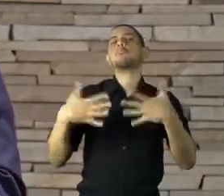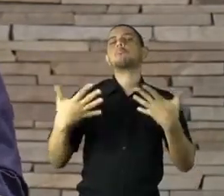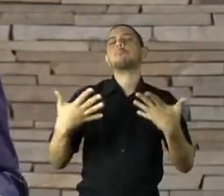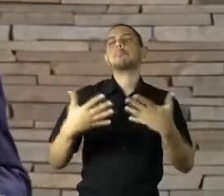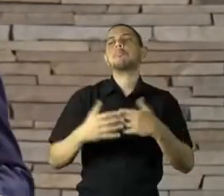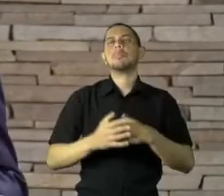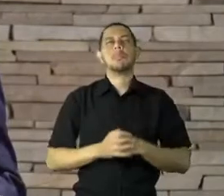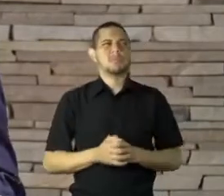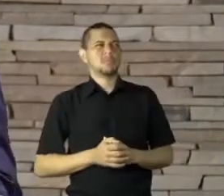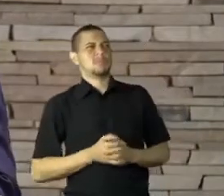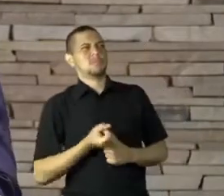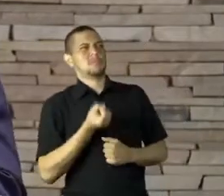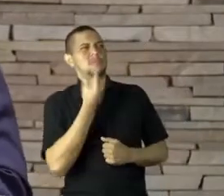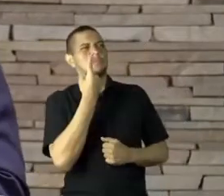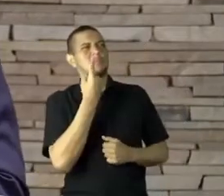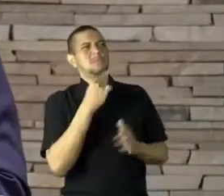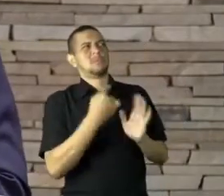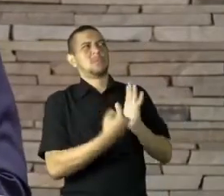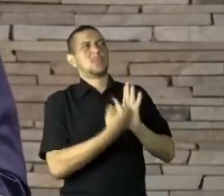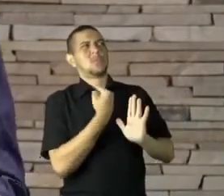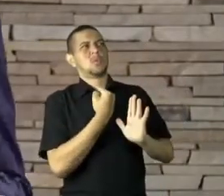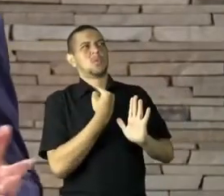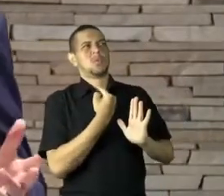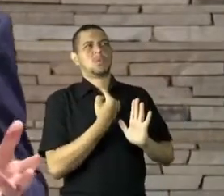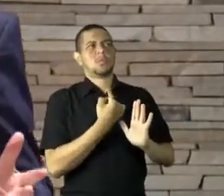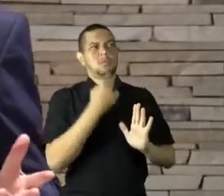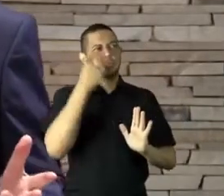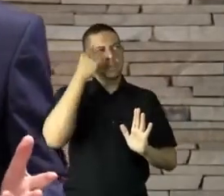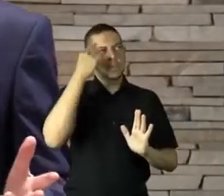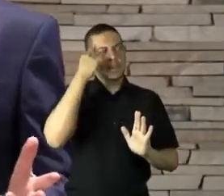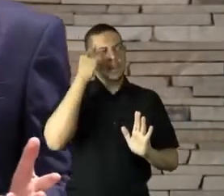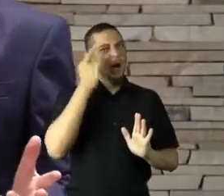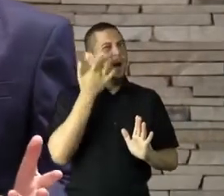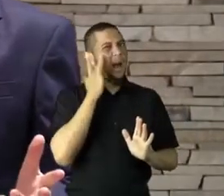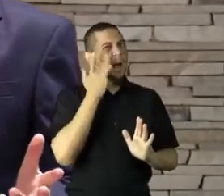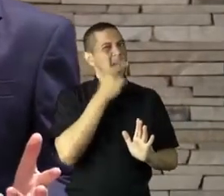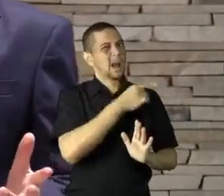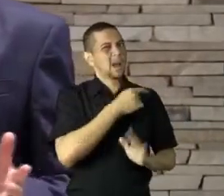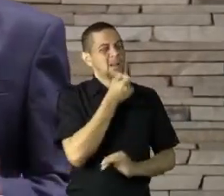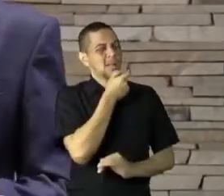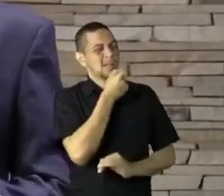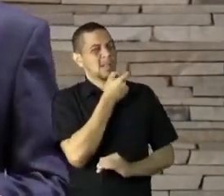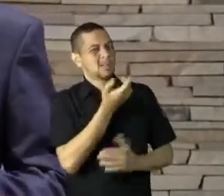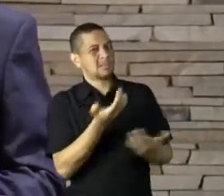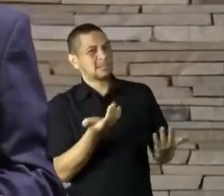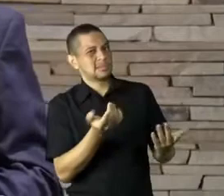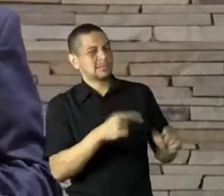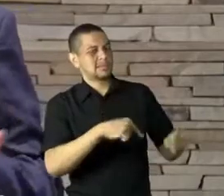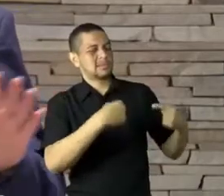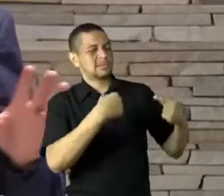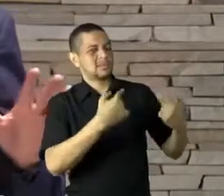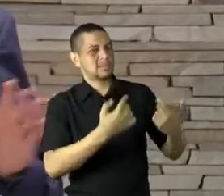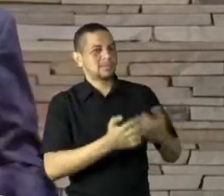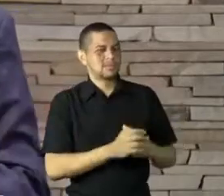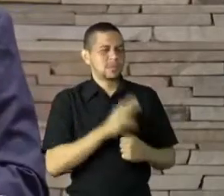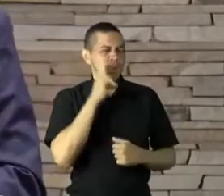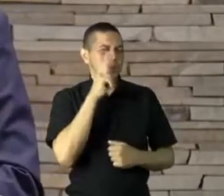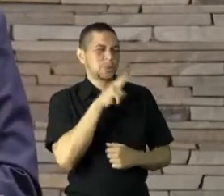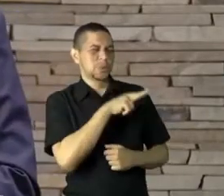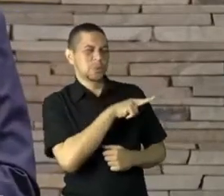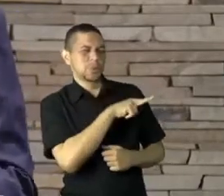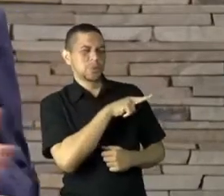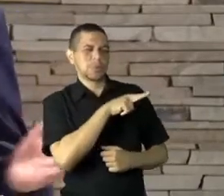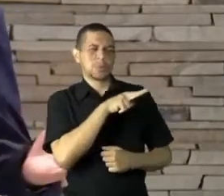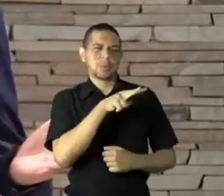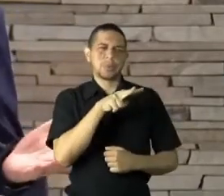e ele estranhou a pergunta pensou assim deve ser uma pegadinha olhou para o gerente para as